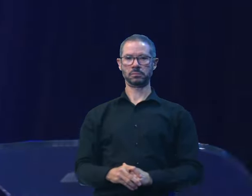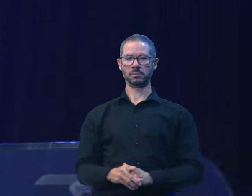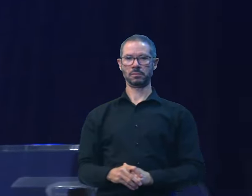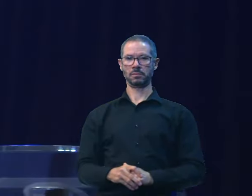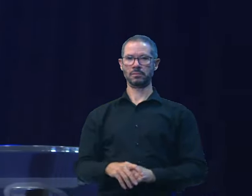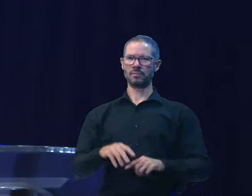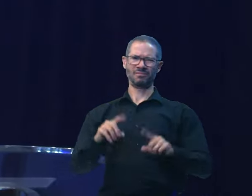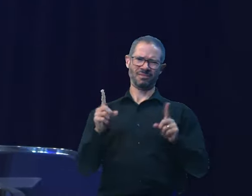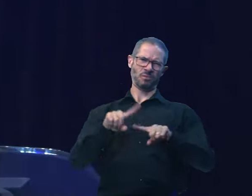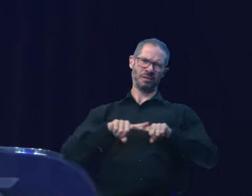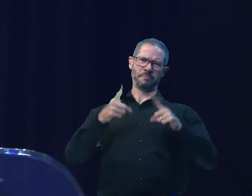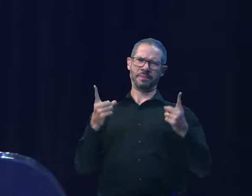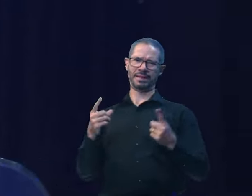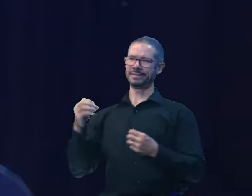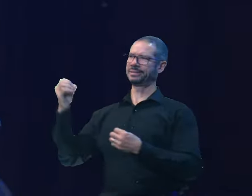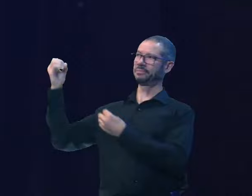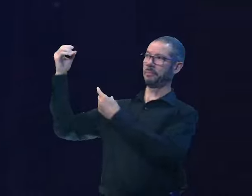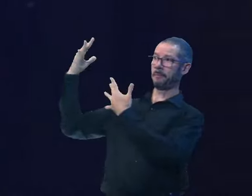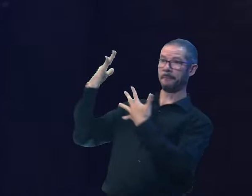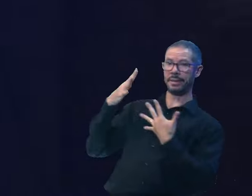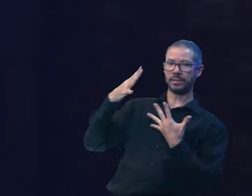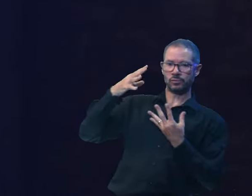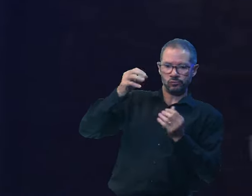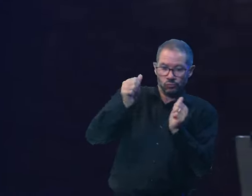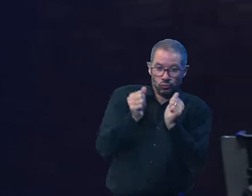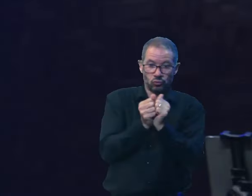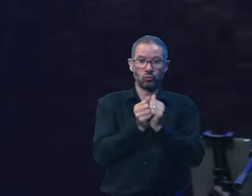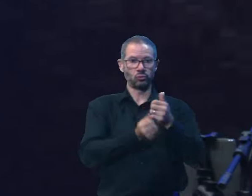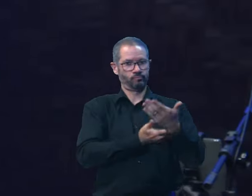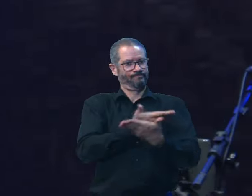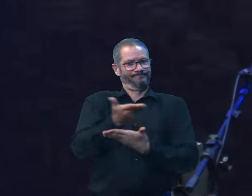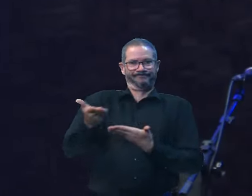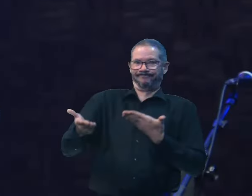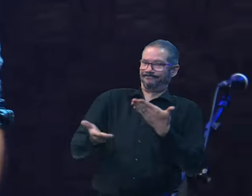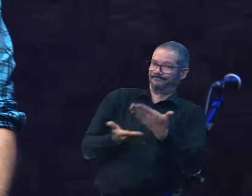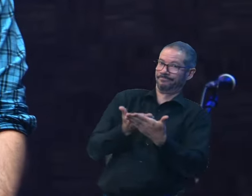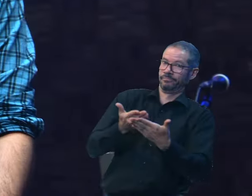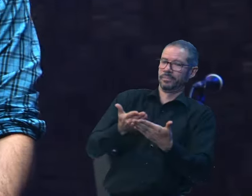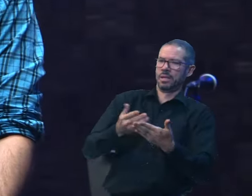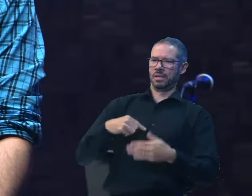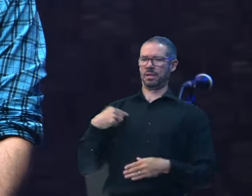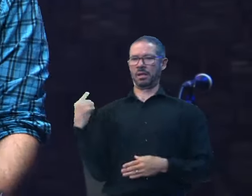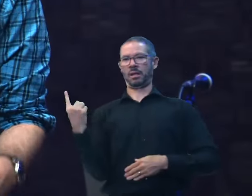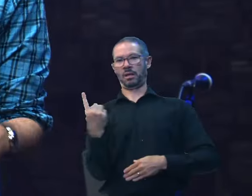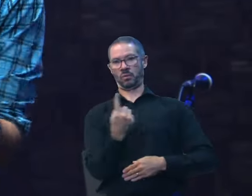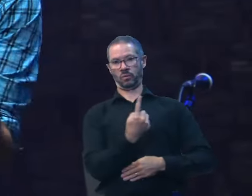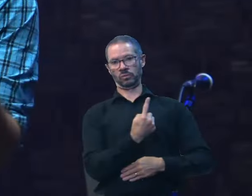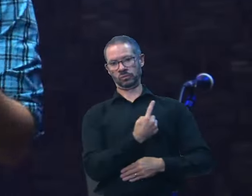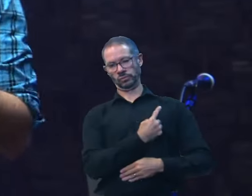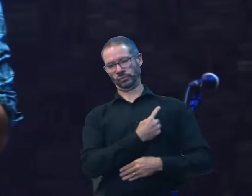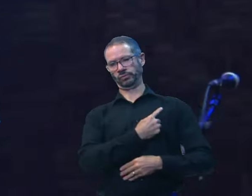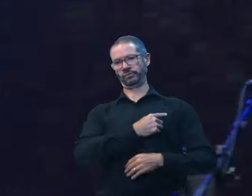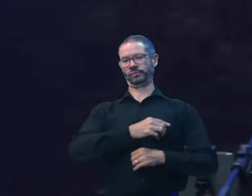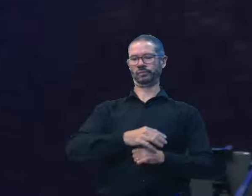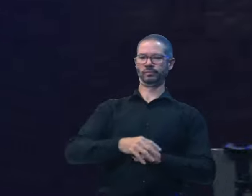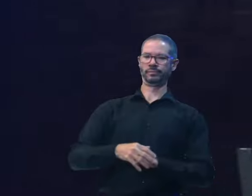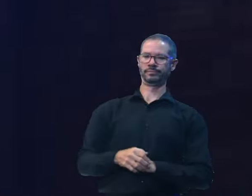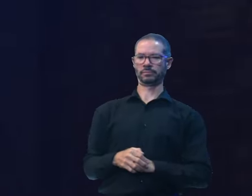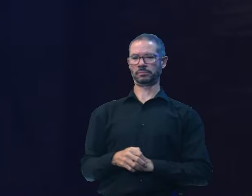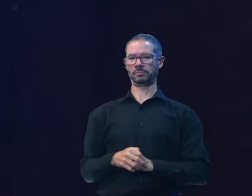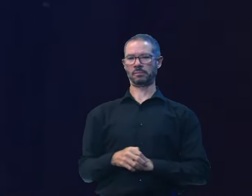não apenas bênçãos podem estar envolvidas nesses relacionamentos. Nós estamos